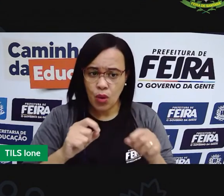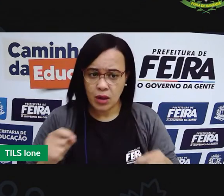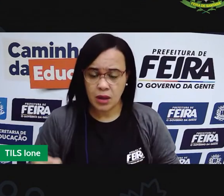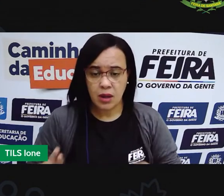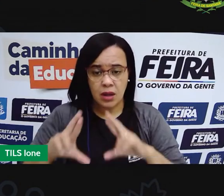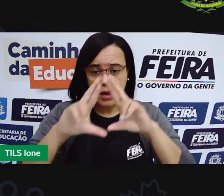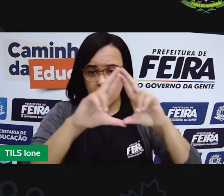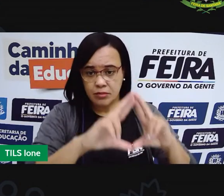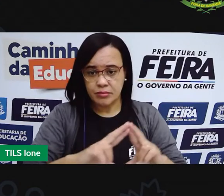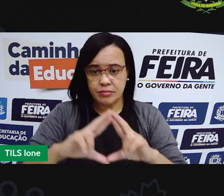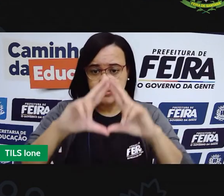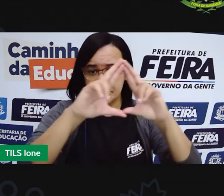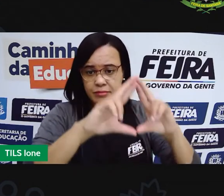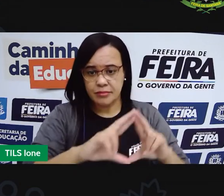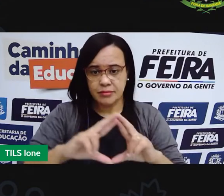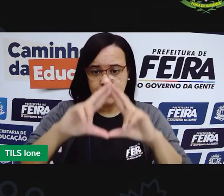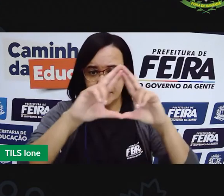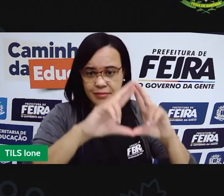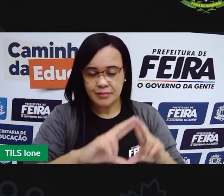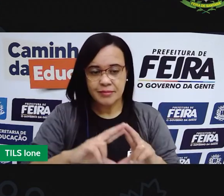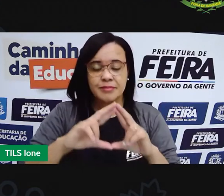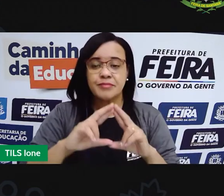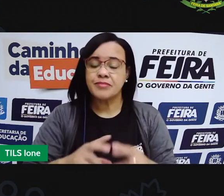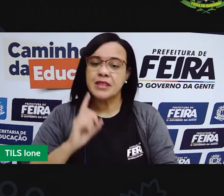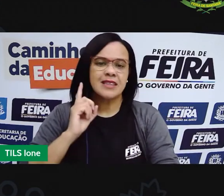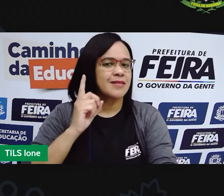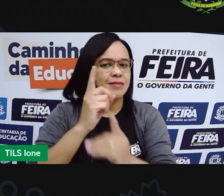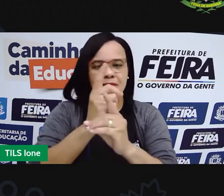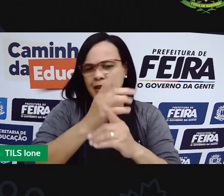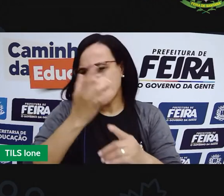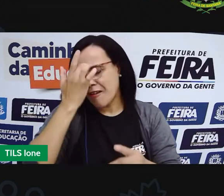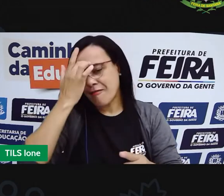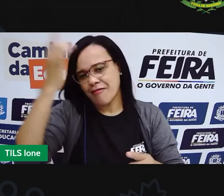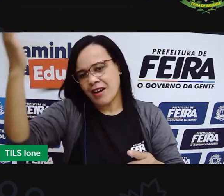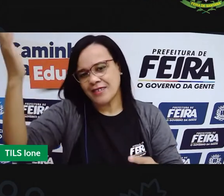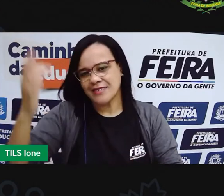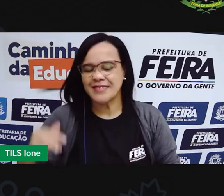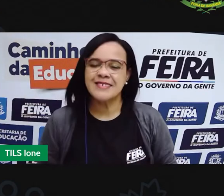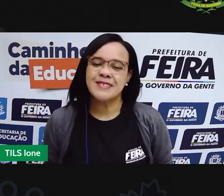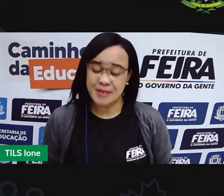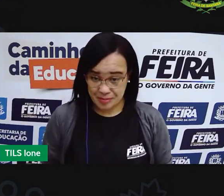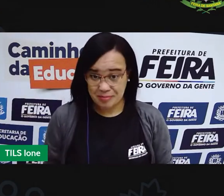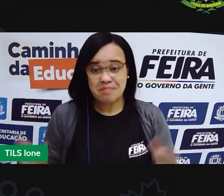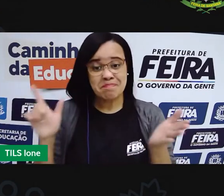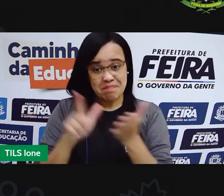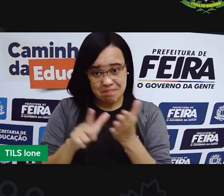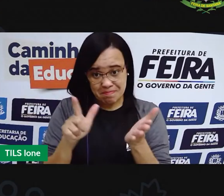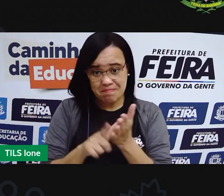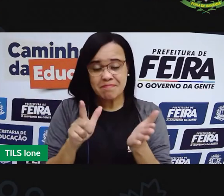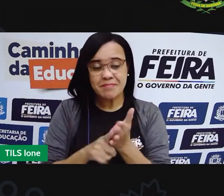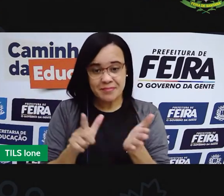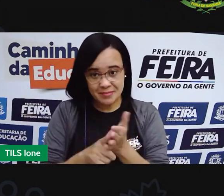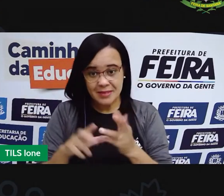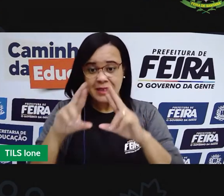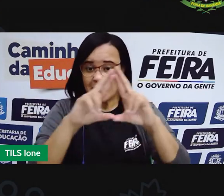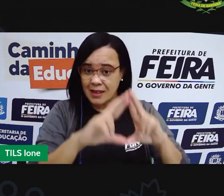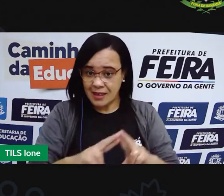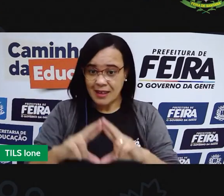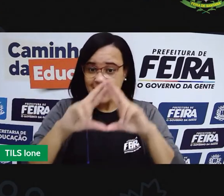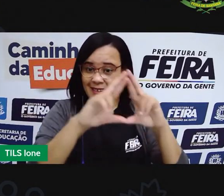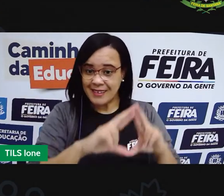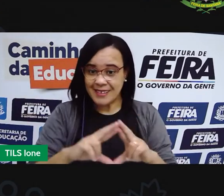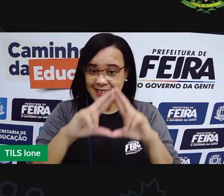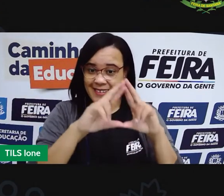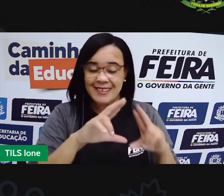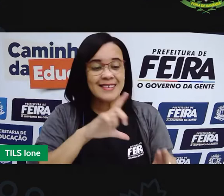de reciclagem. Então, você já identifica que essa embalagem, que é uma embalagem de papel, ela é